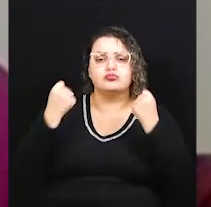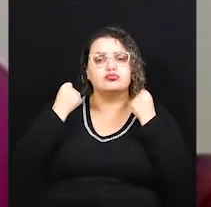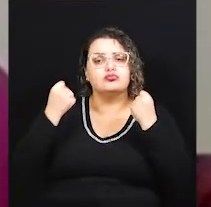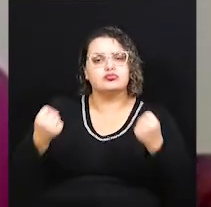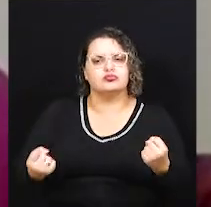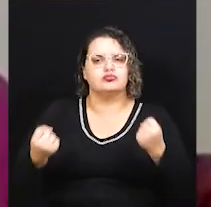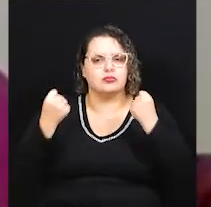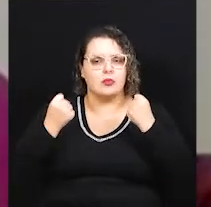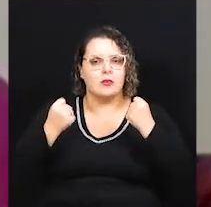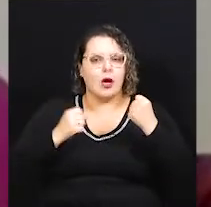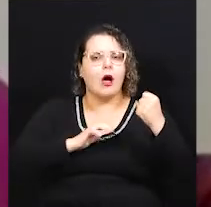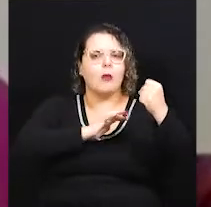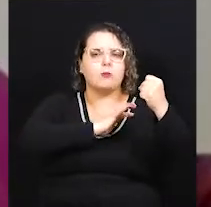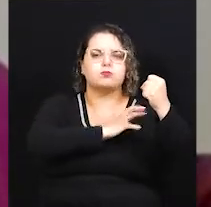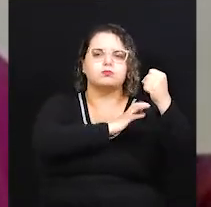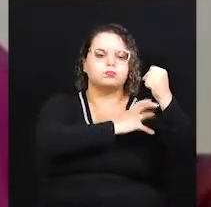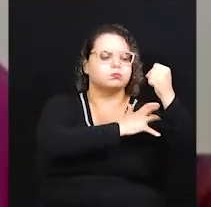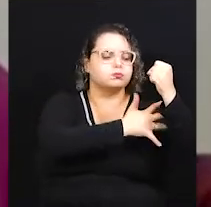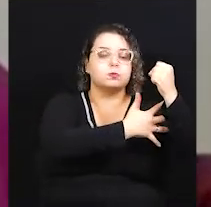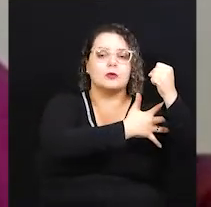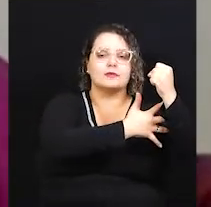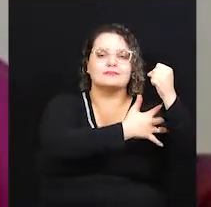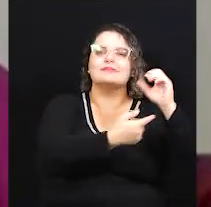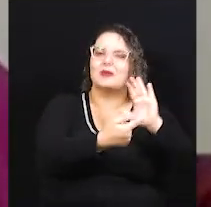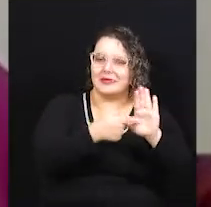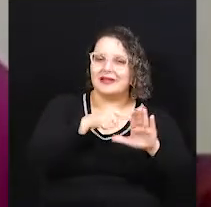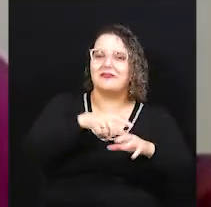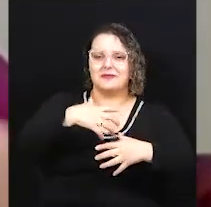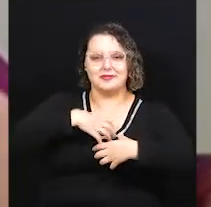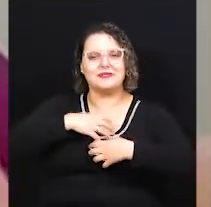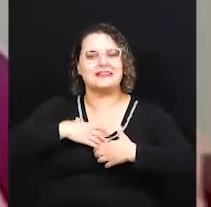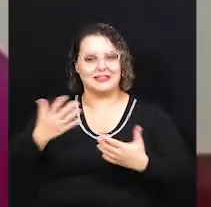certa musculatura emocional e você consegue ter